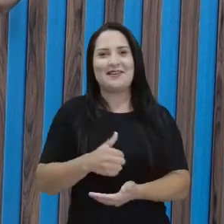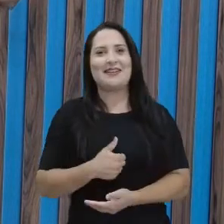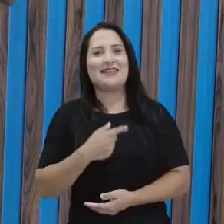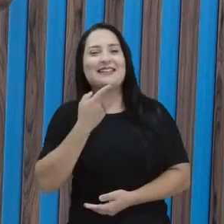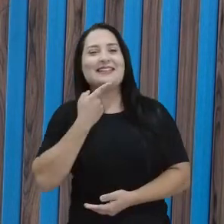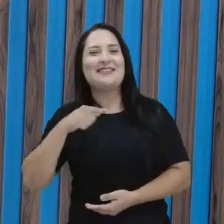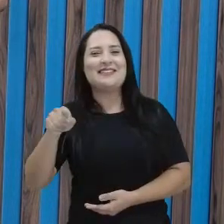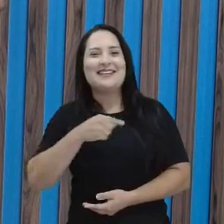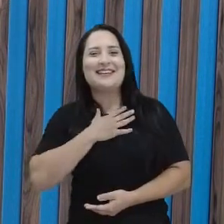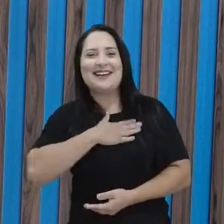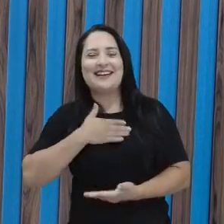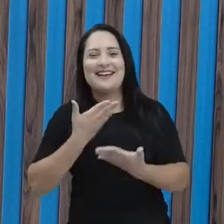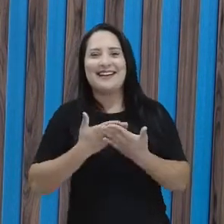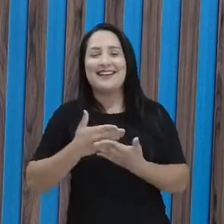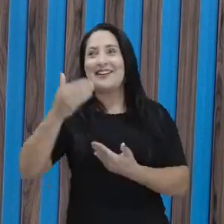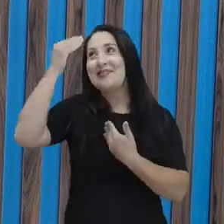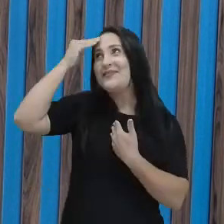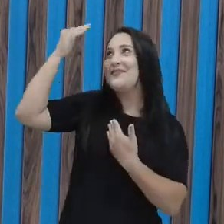da aula.